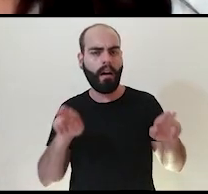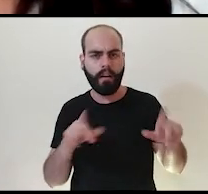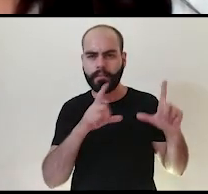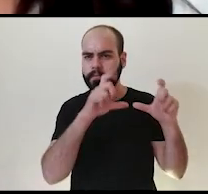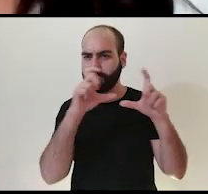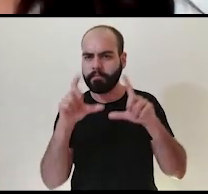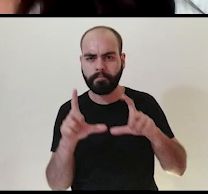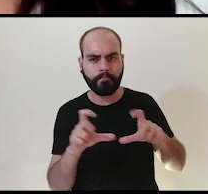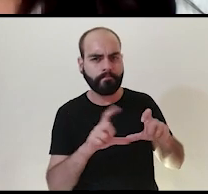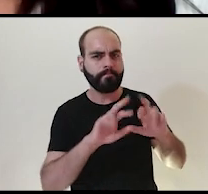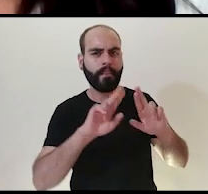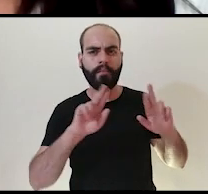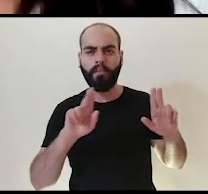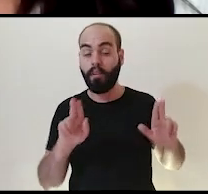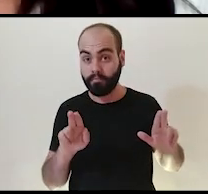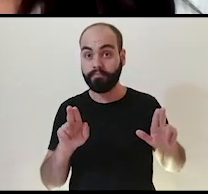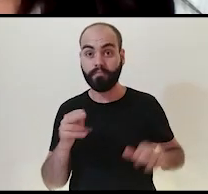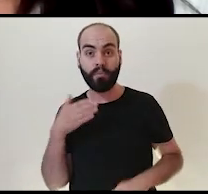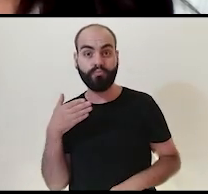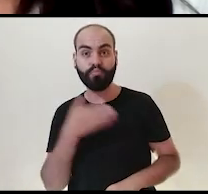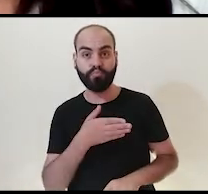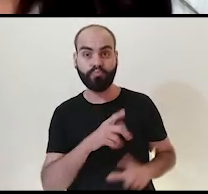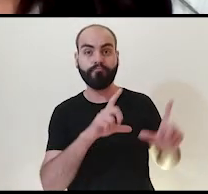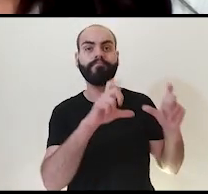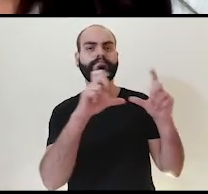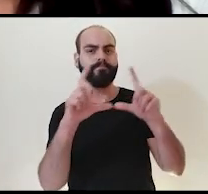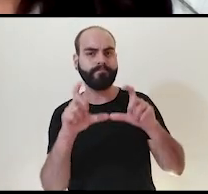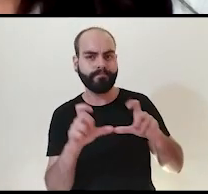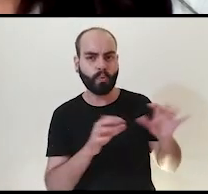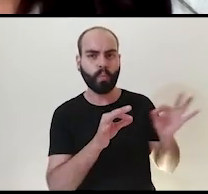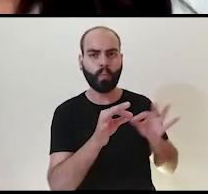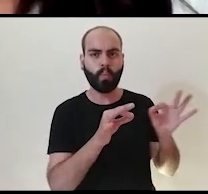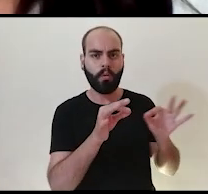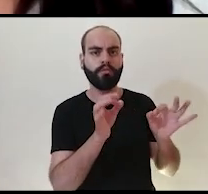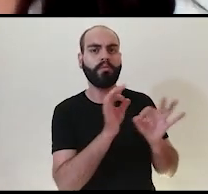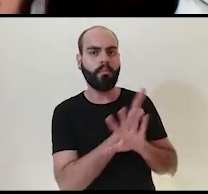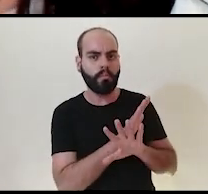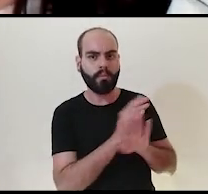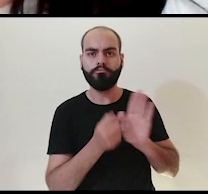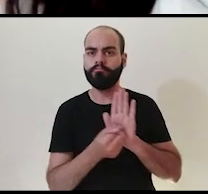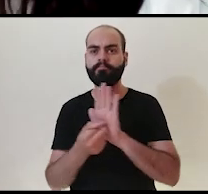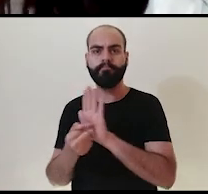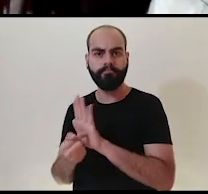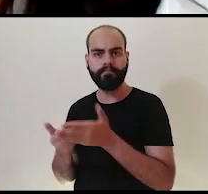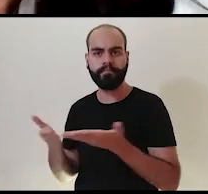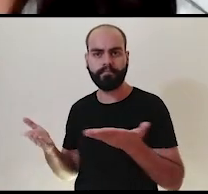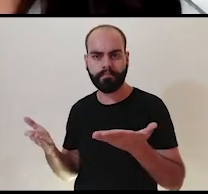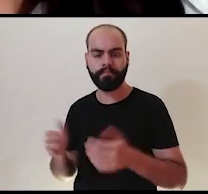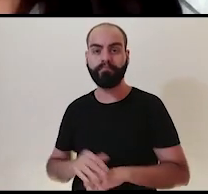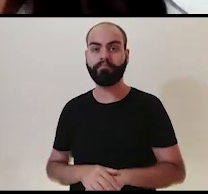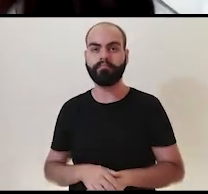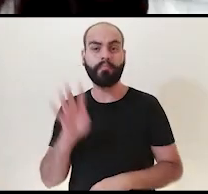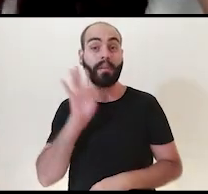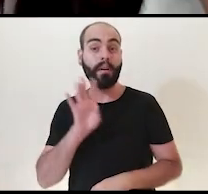etc. E vou lá e fotografo para eles esses projetos prontos. Que bacana, Aline. Eu achei que,